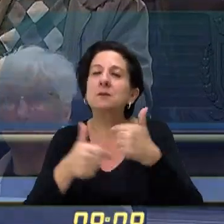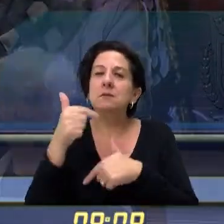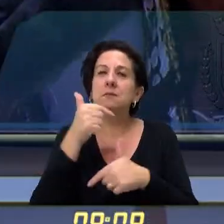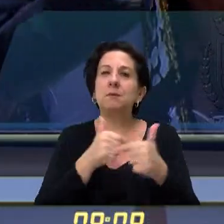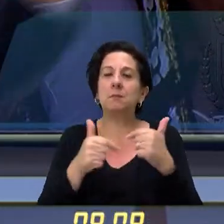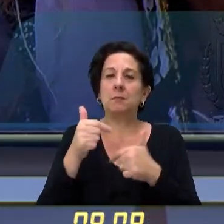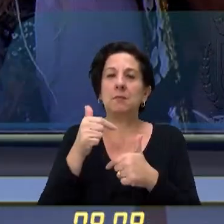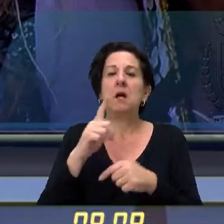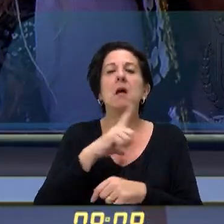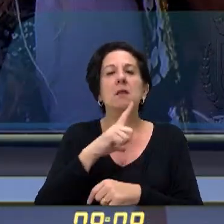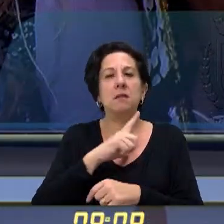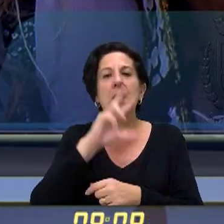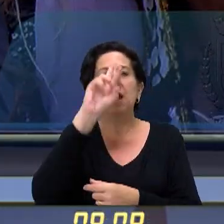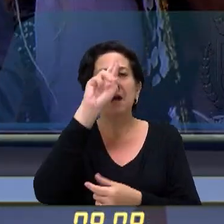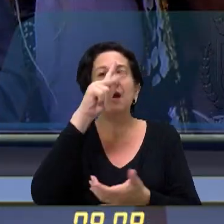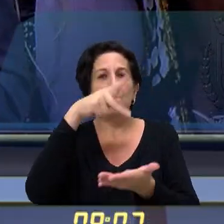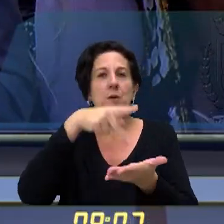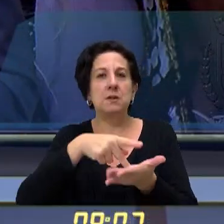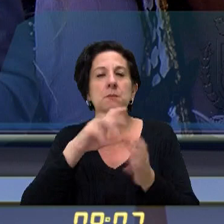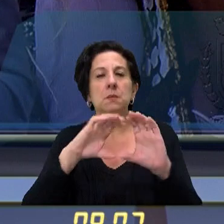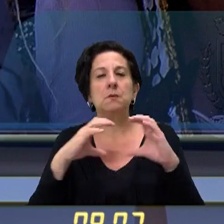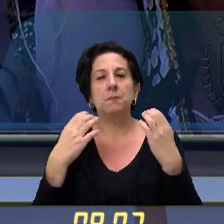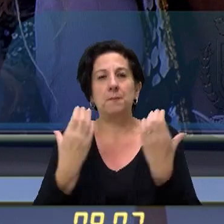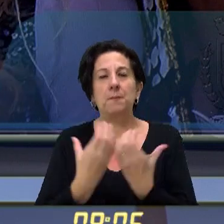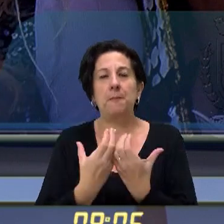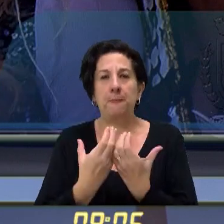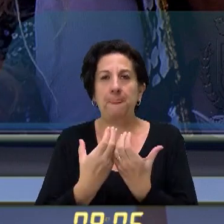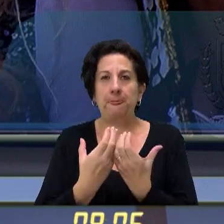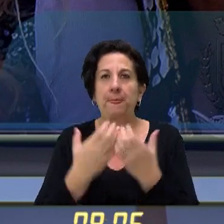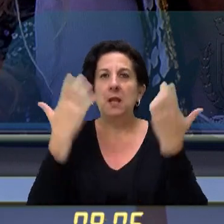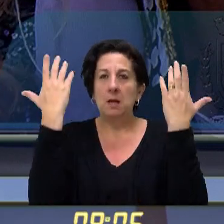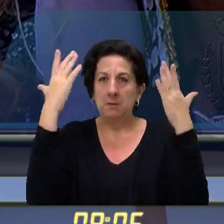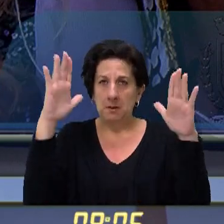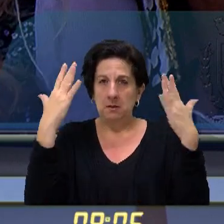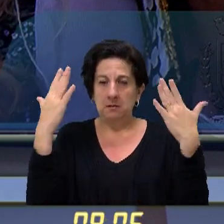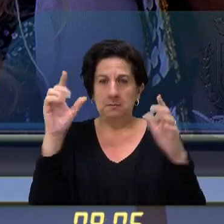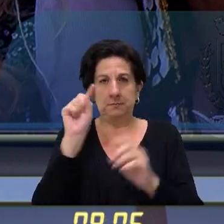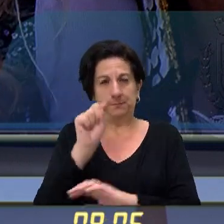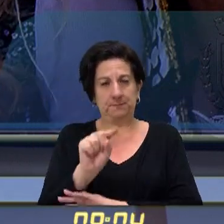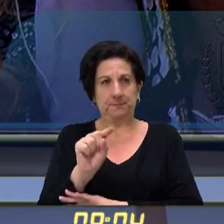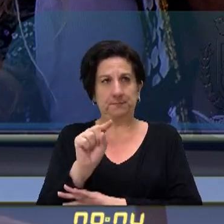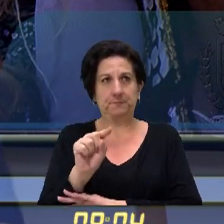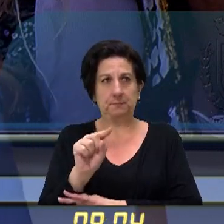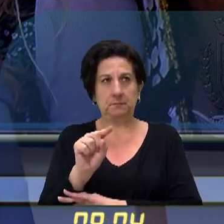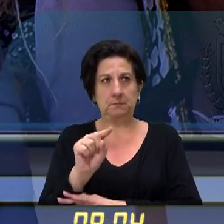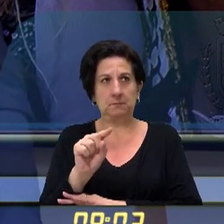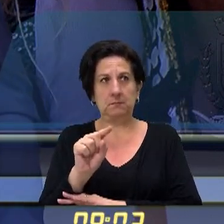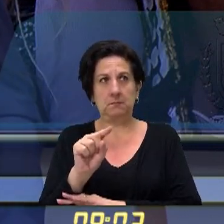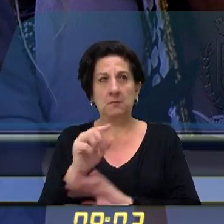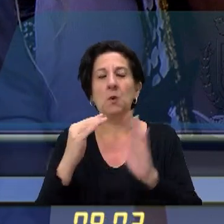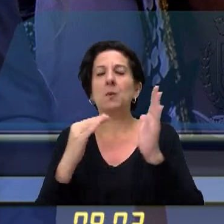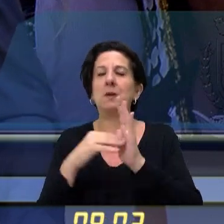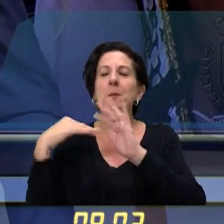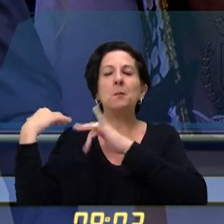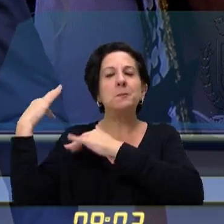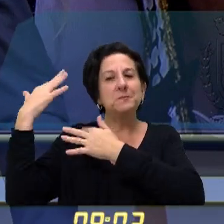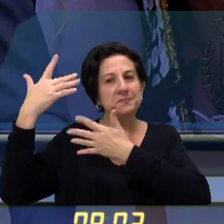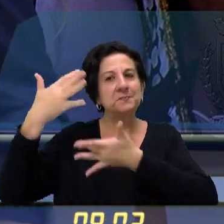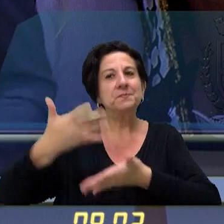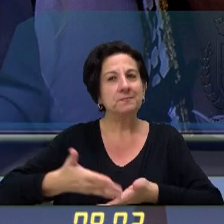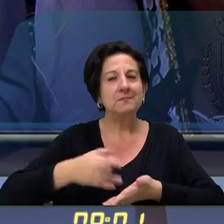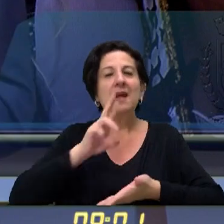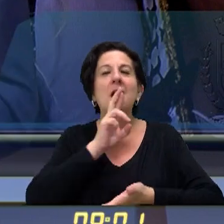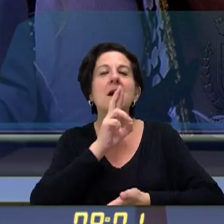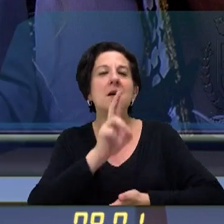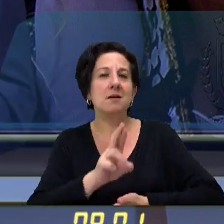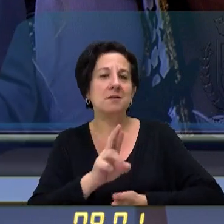trabalho que tem o reconhecimento da nossa comunidade. Então, parabéns para você e, com o tempo, é o senhor da razão e